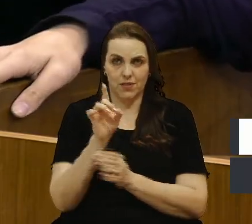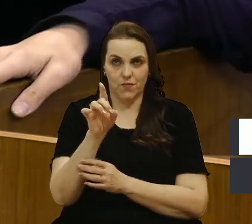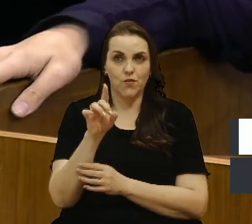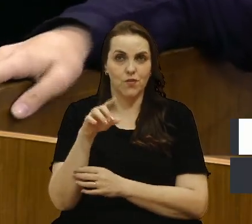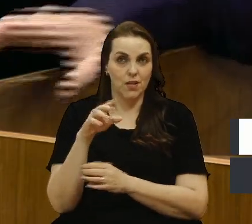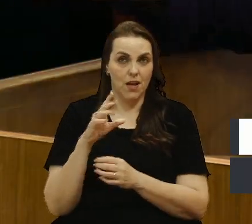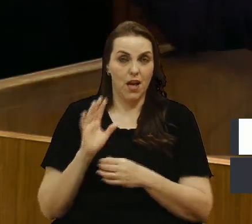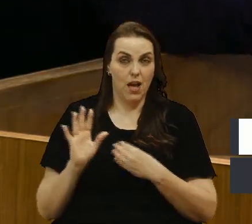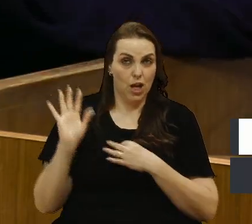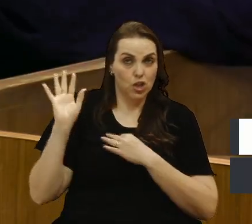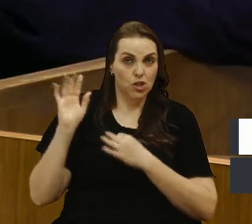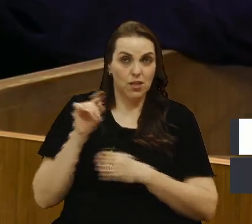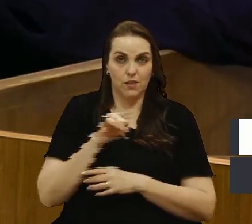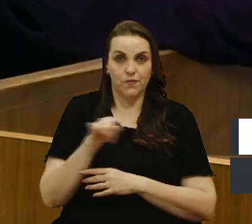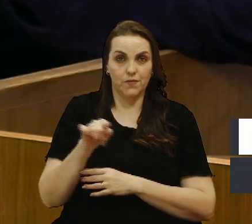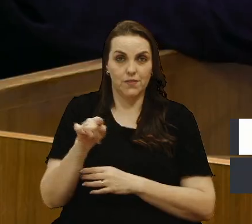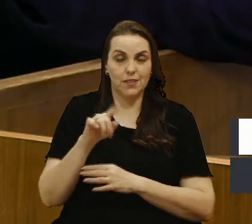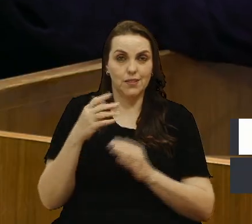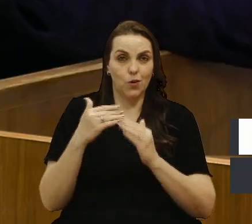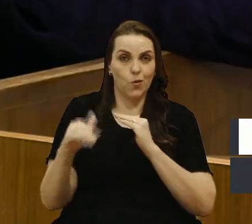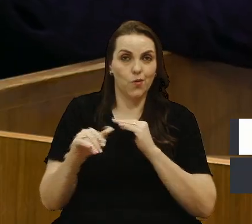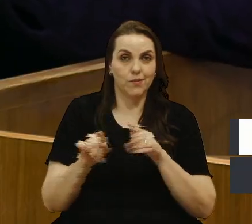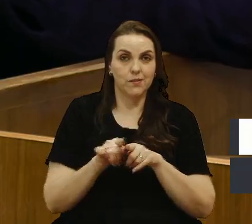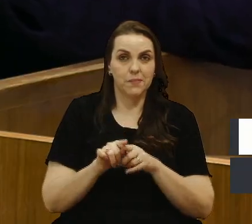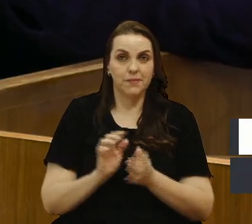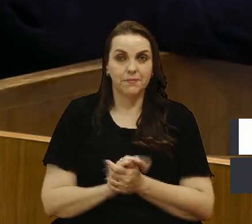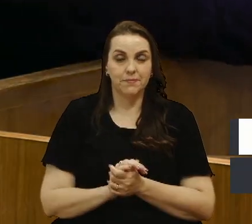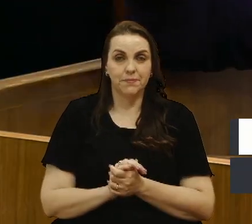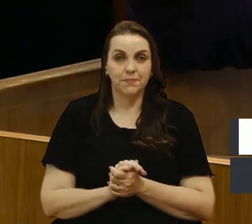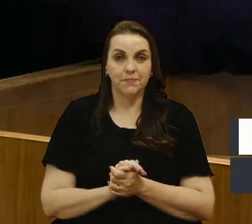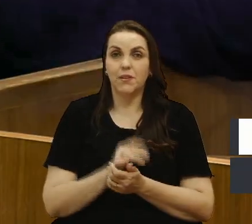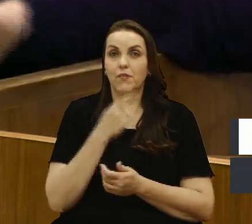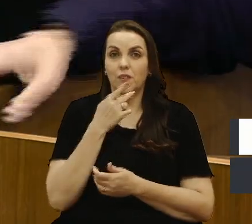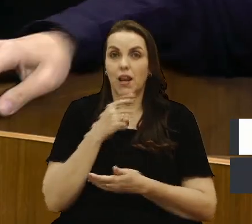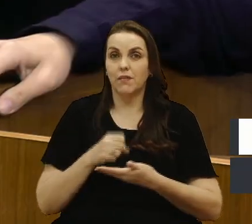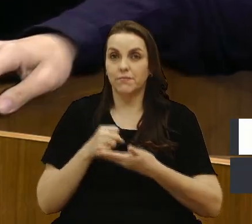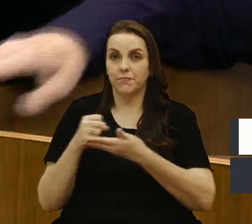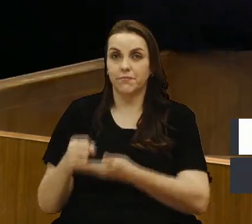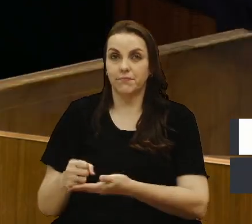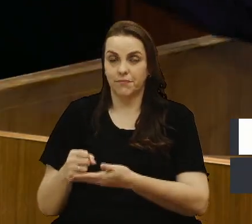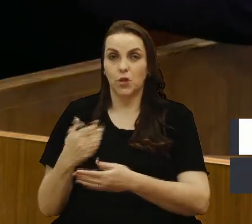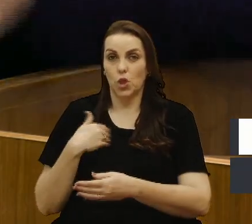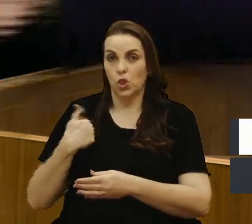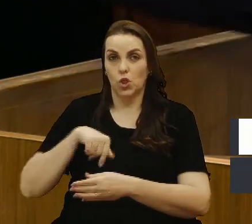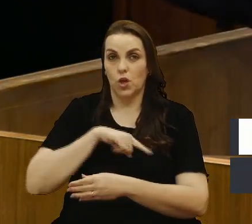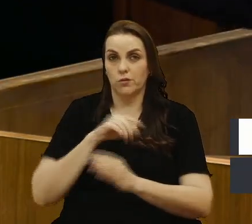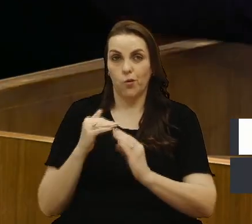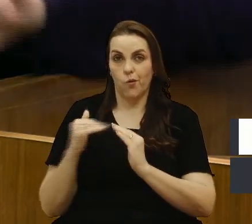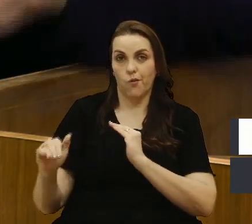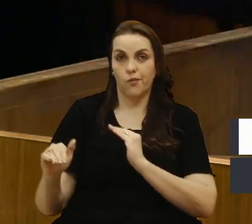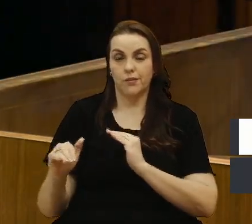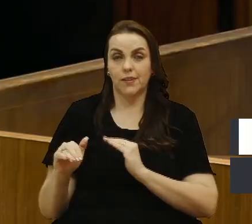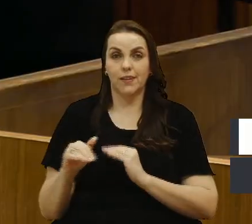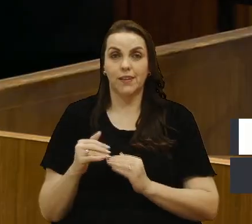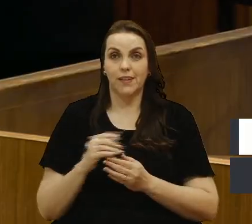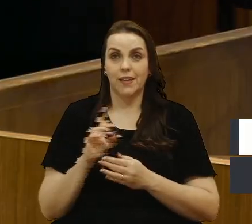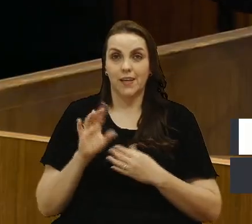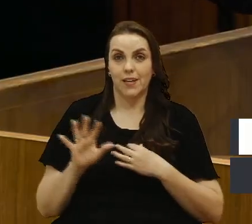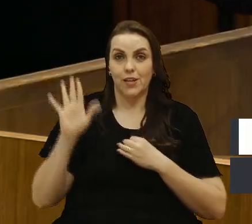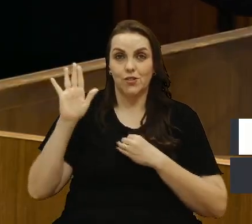contra. Porque não dá para a gente vir aqui falar para a base que nós somos contra e os candidatos que a gente apoia